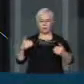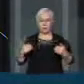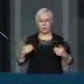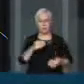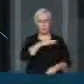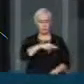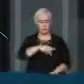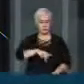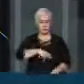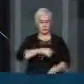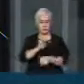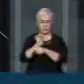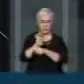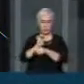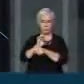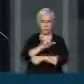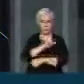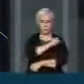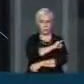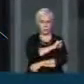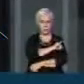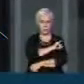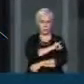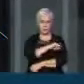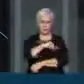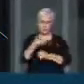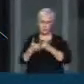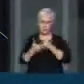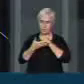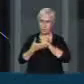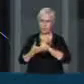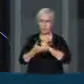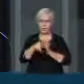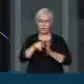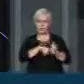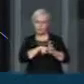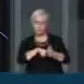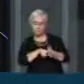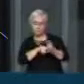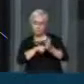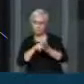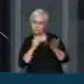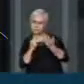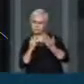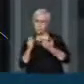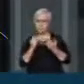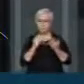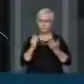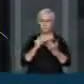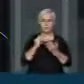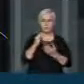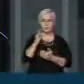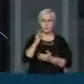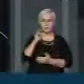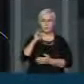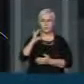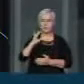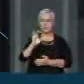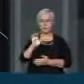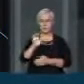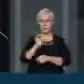Público Estadual, com base no levantamento feito pelo Tribunal de Contas do Estado,